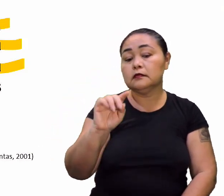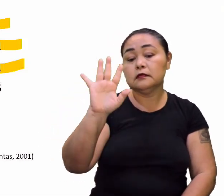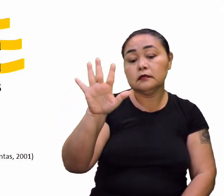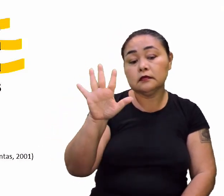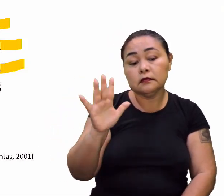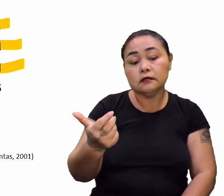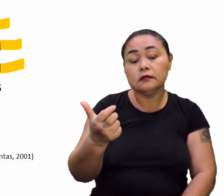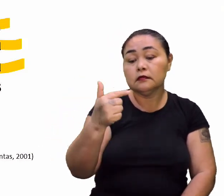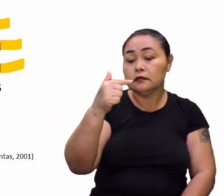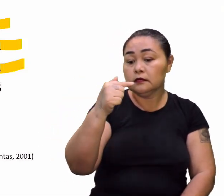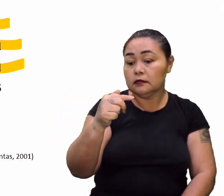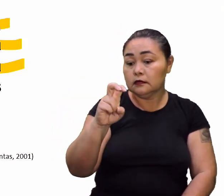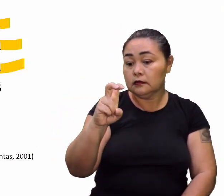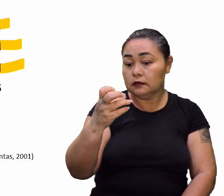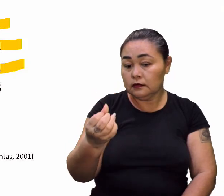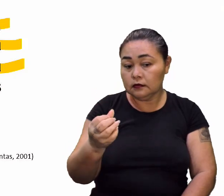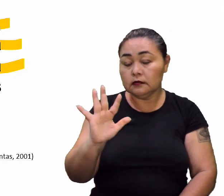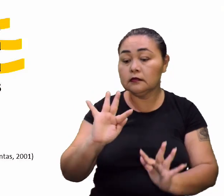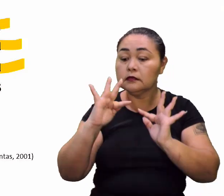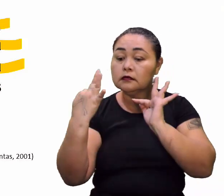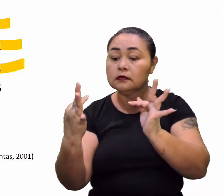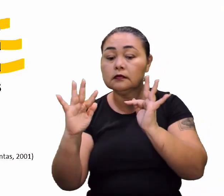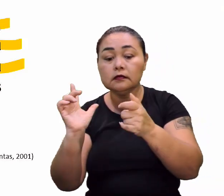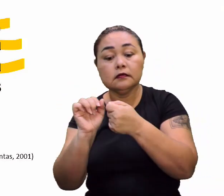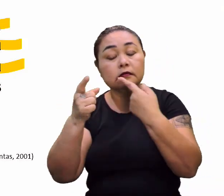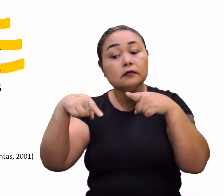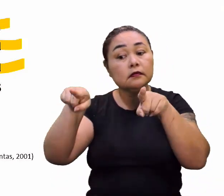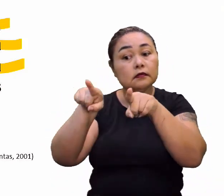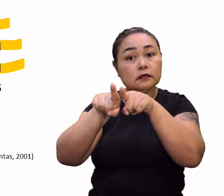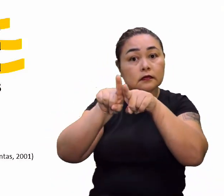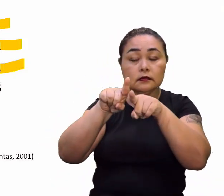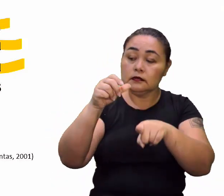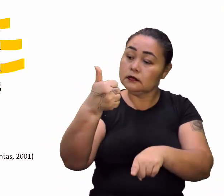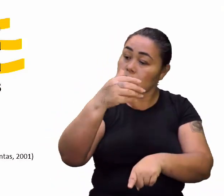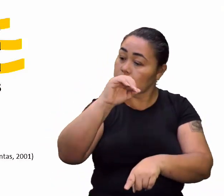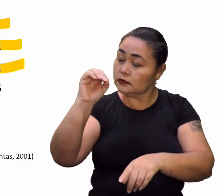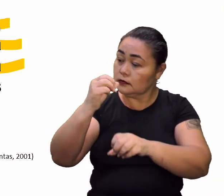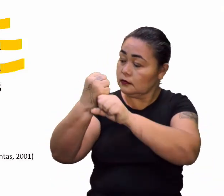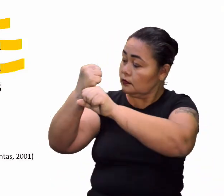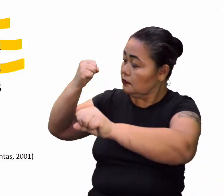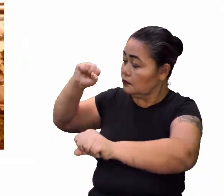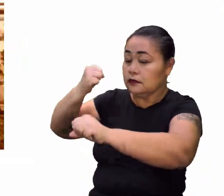4.756 famílias em lotes rurais, também de 100 hectares.